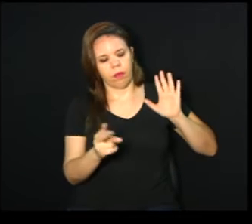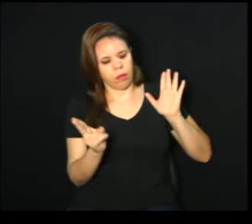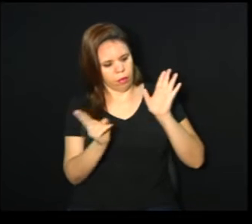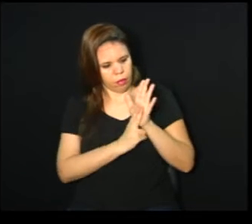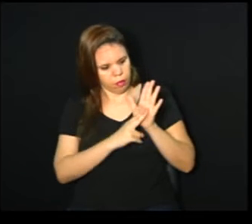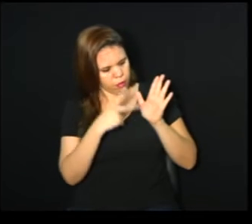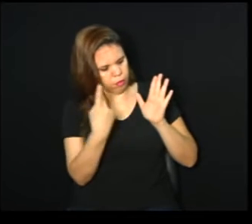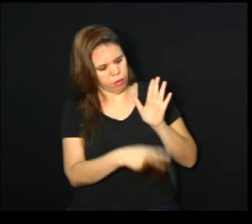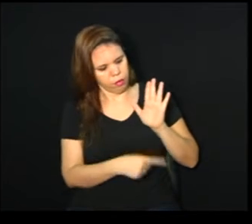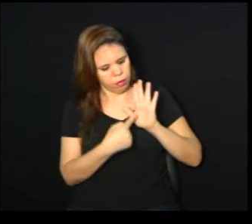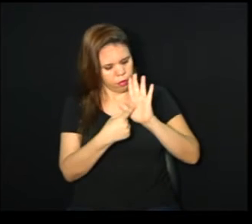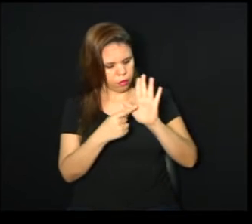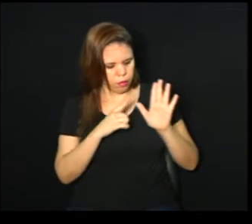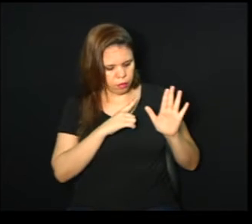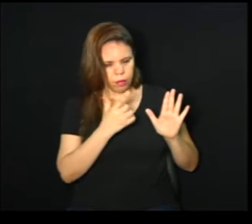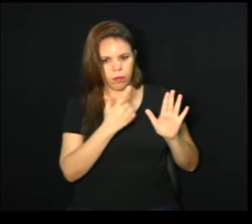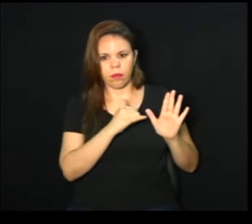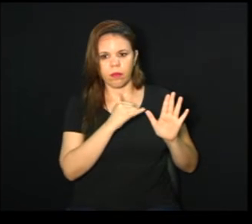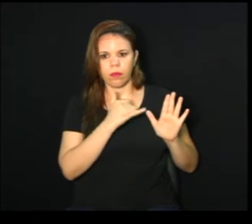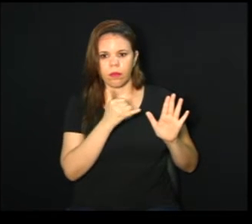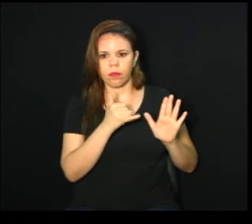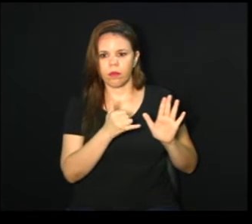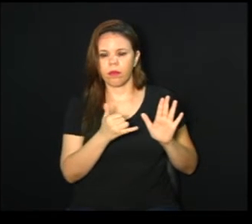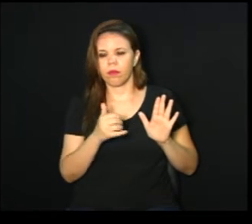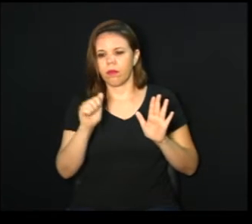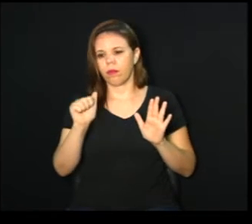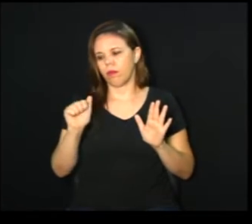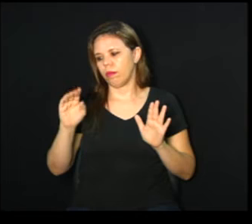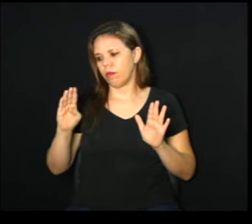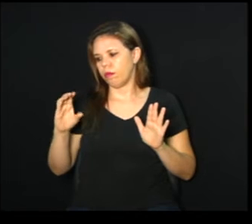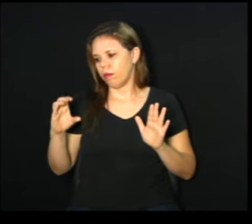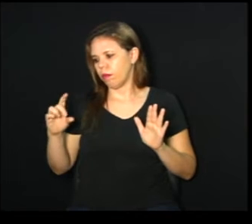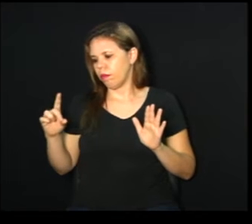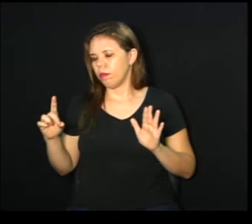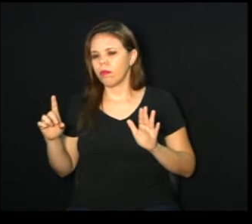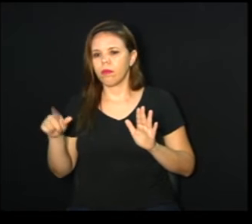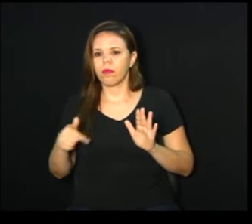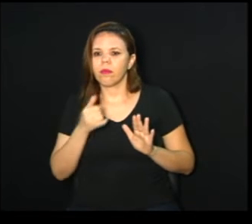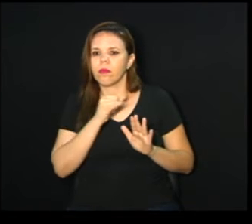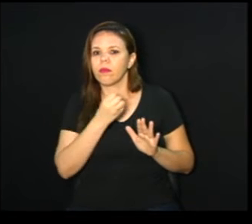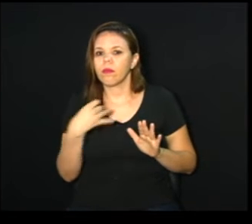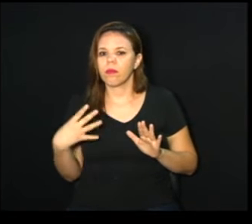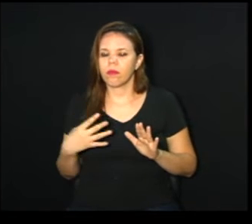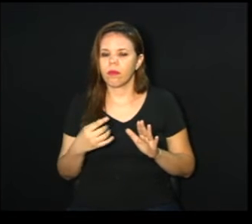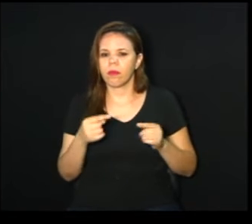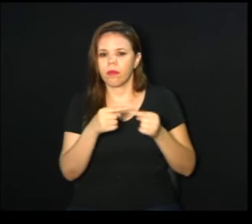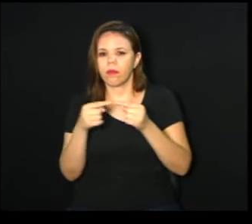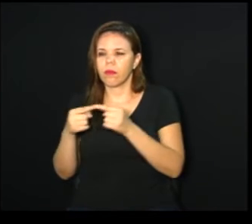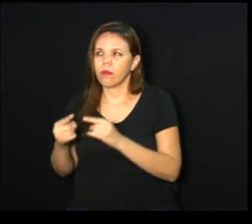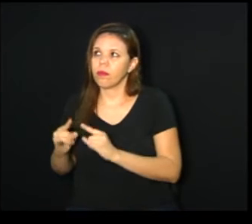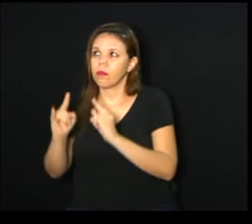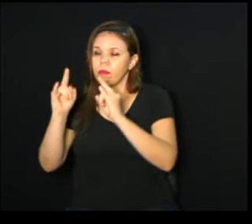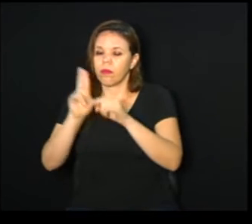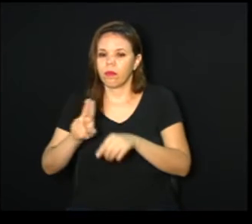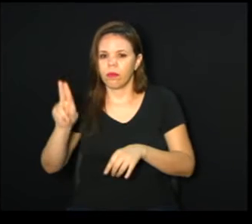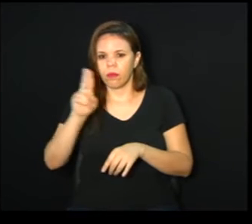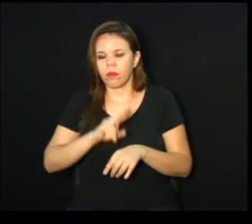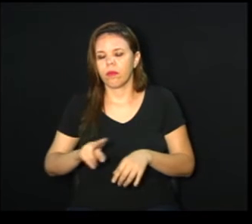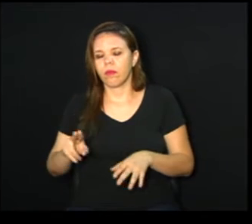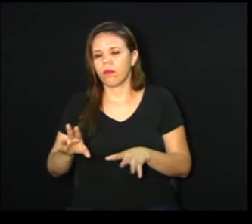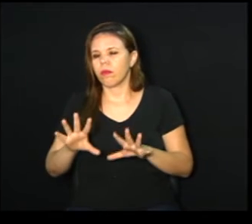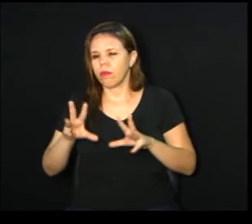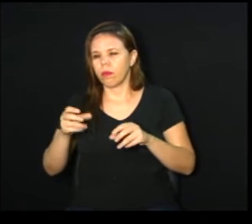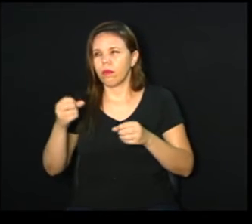equipamentos eletrodomésticos, avaliando as categorias A, B, C e D, conforme a eficiência energética dos prédios, considerando